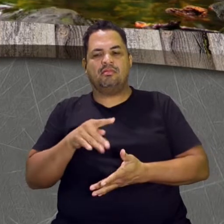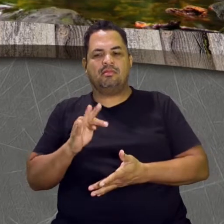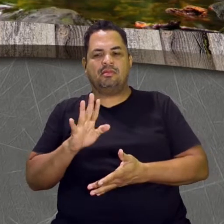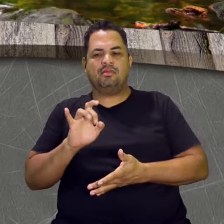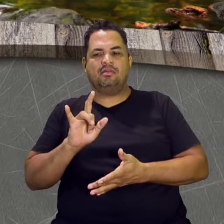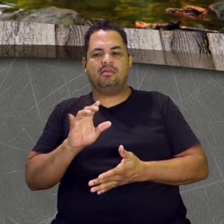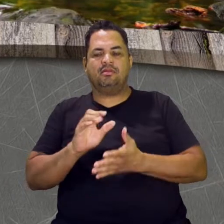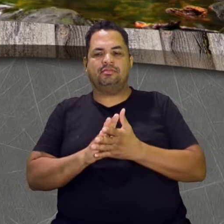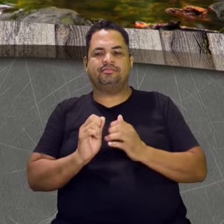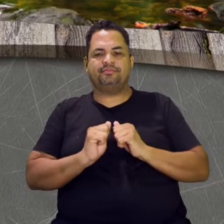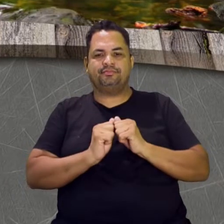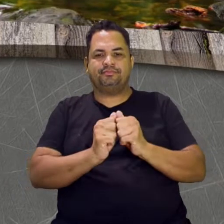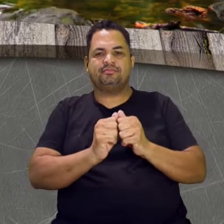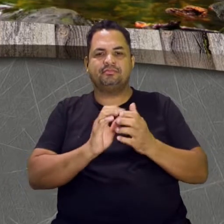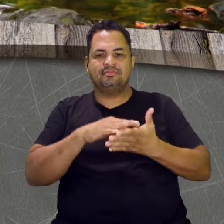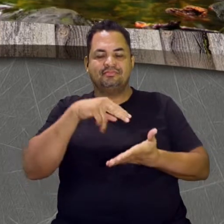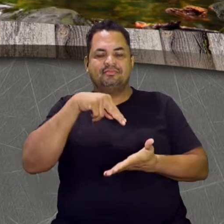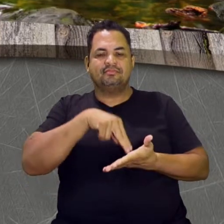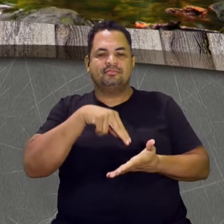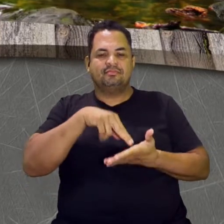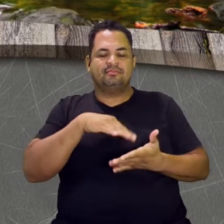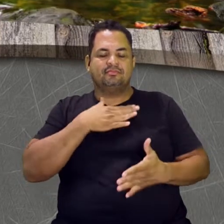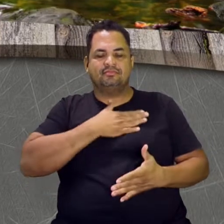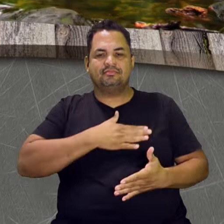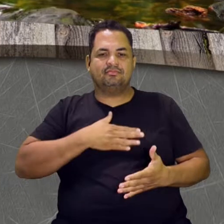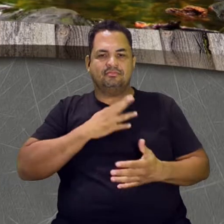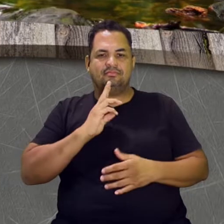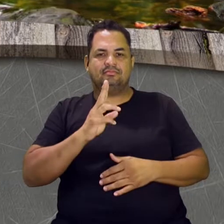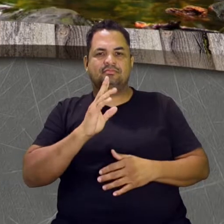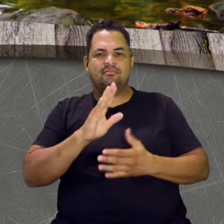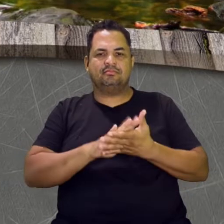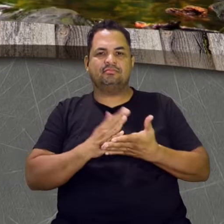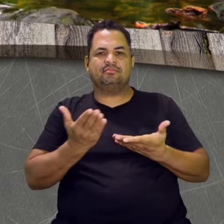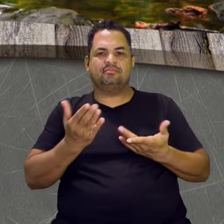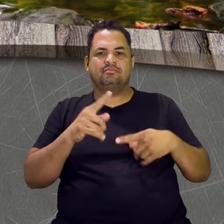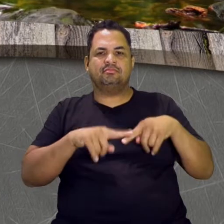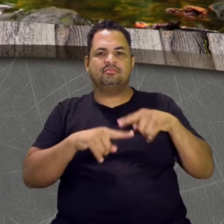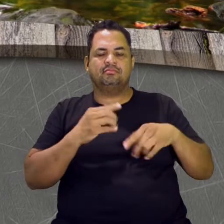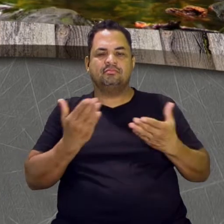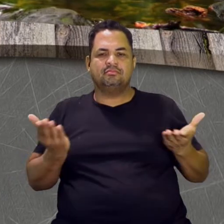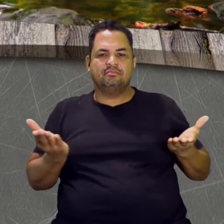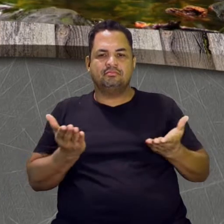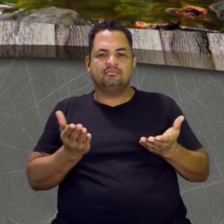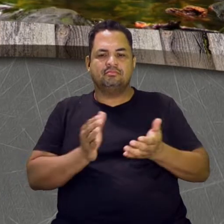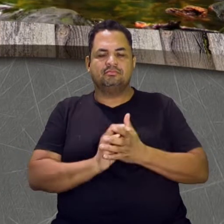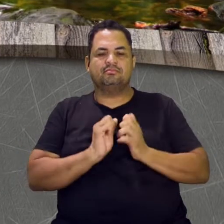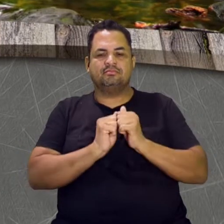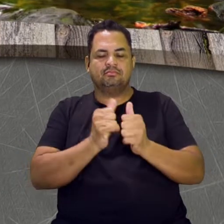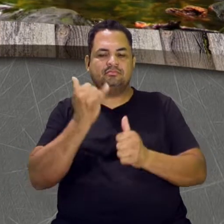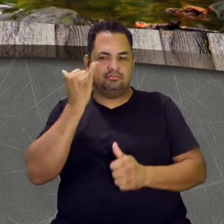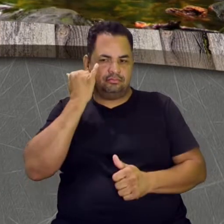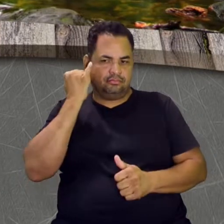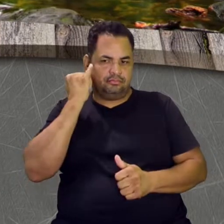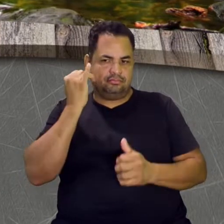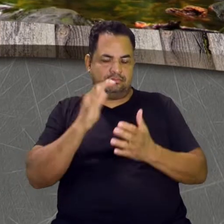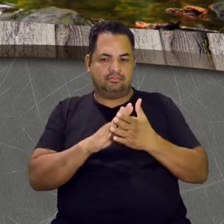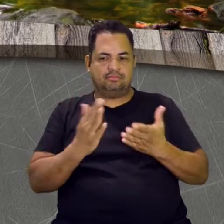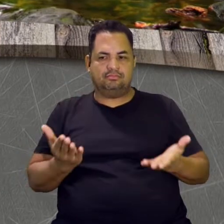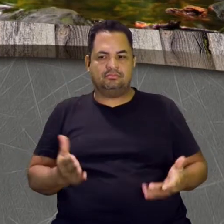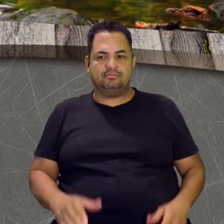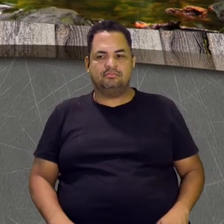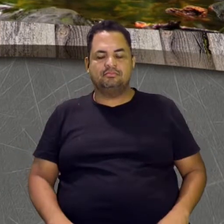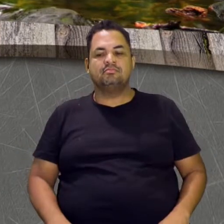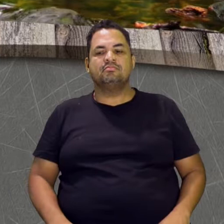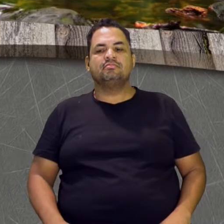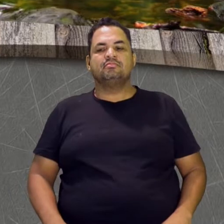com muita alegria, muito prazer para dar continuidade ao nosso material e aqui com a gente também o nosso Sâmio querido, tá? Para a